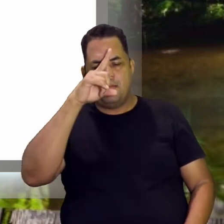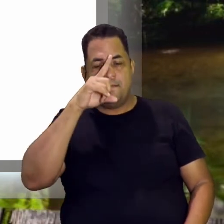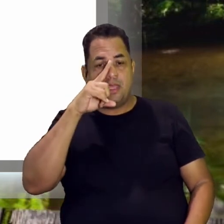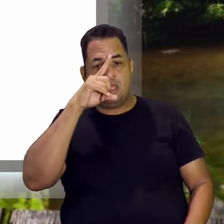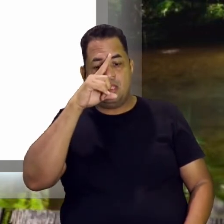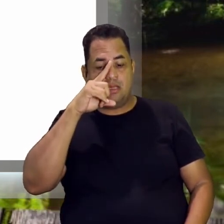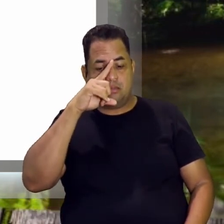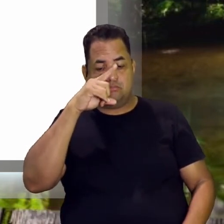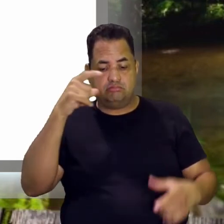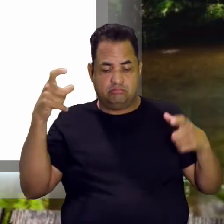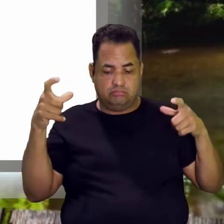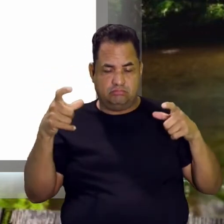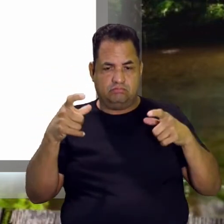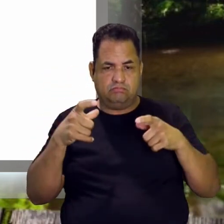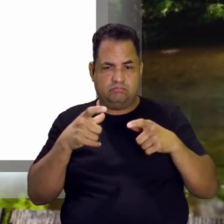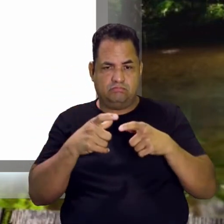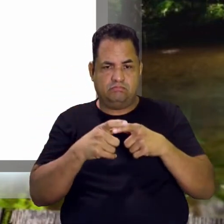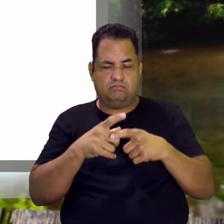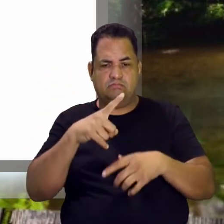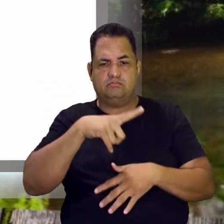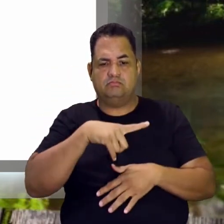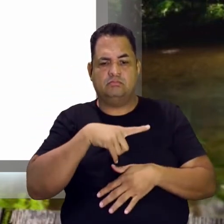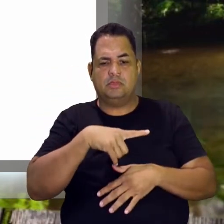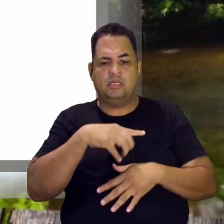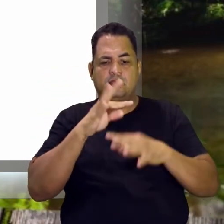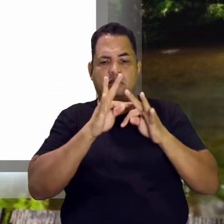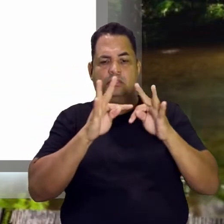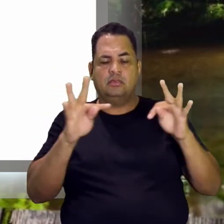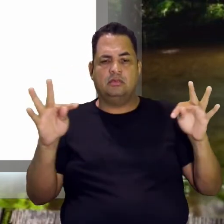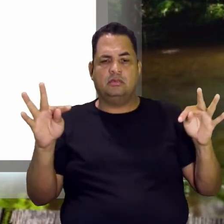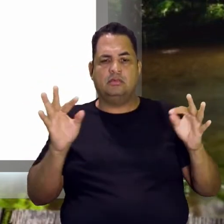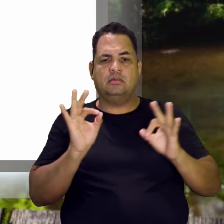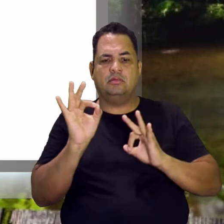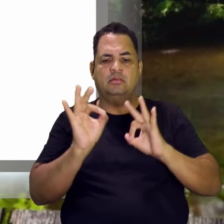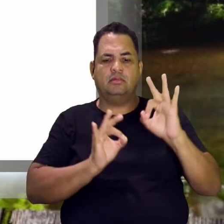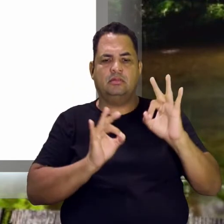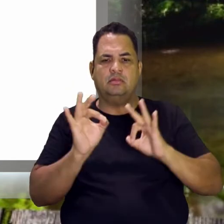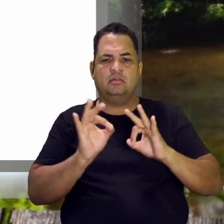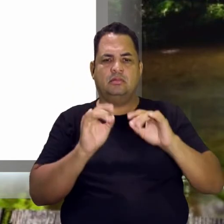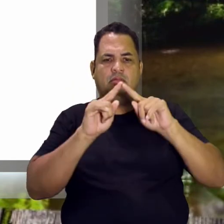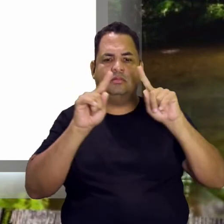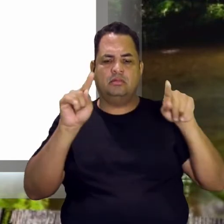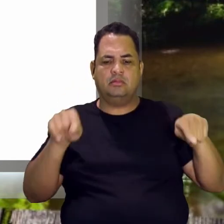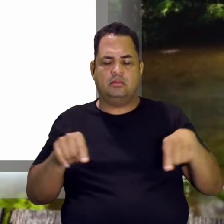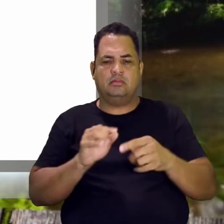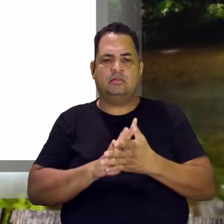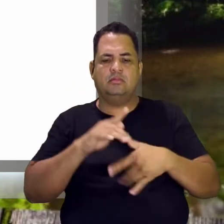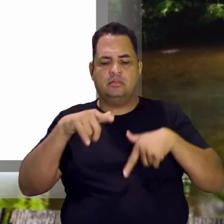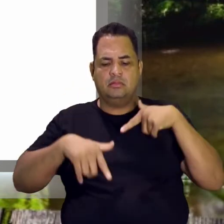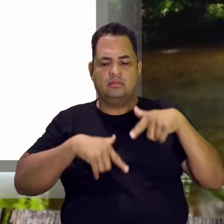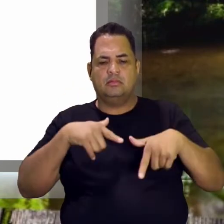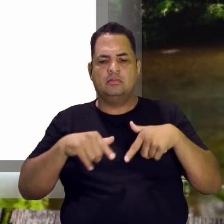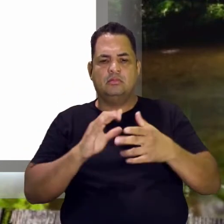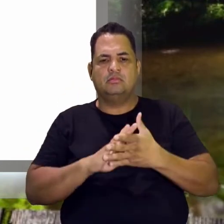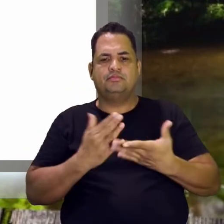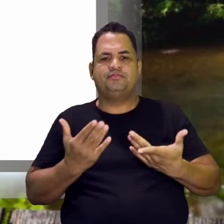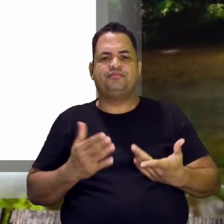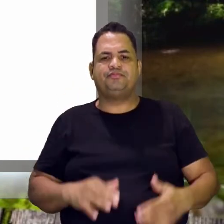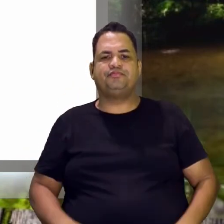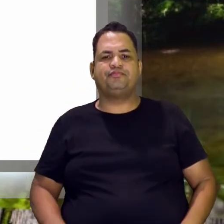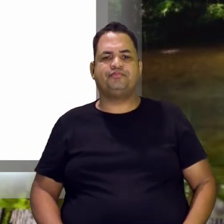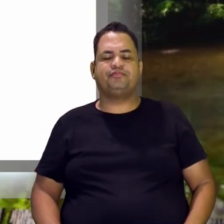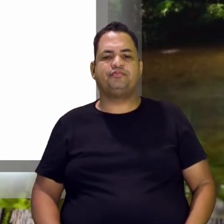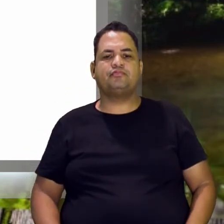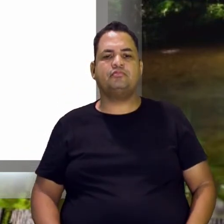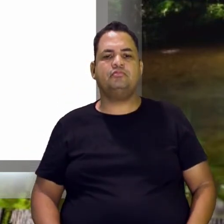ameaça. Aí você tem uma tabela, tá, das organizações que defendem, que trabalham com essa causa e